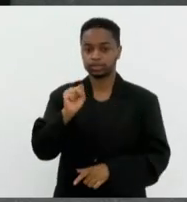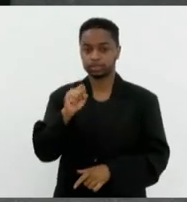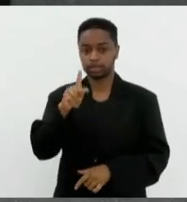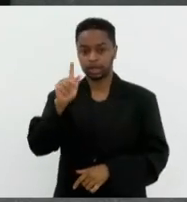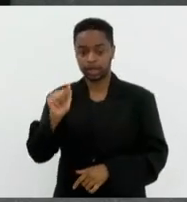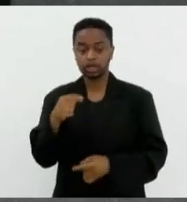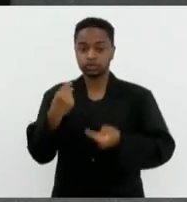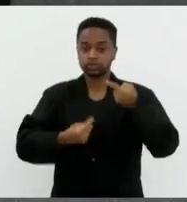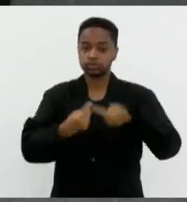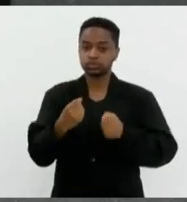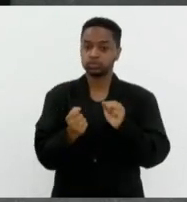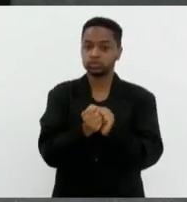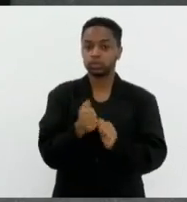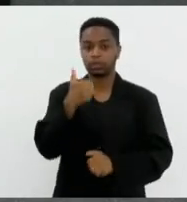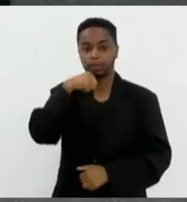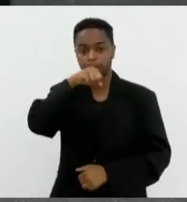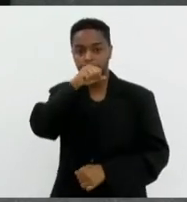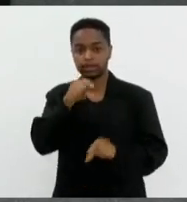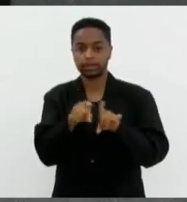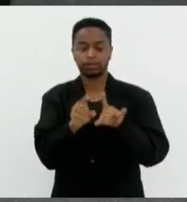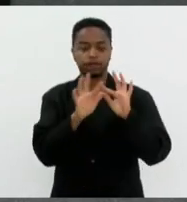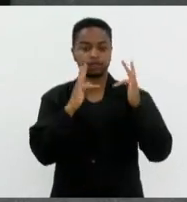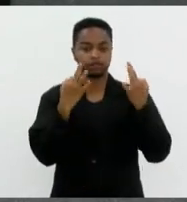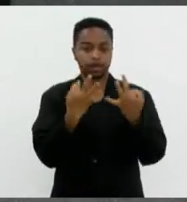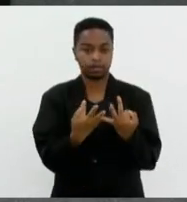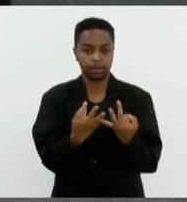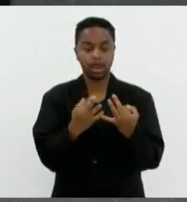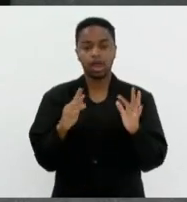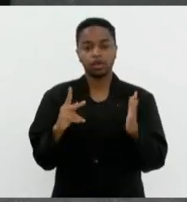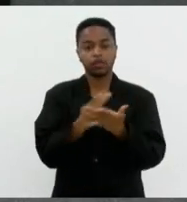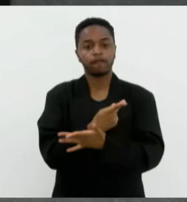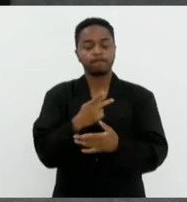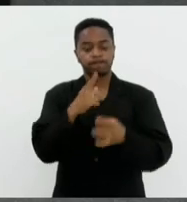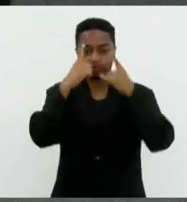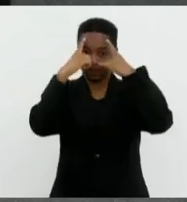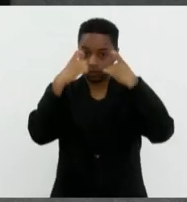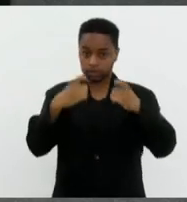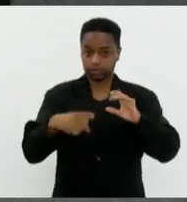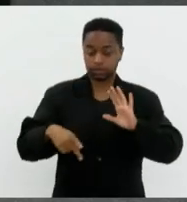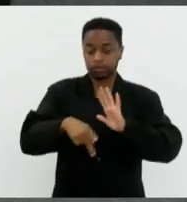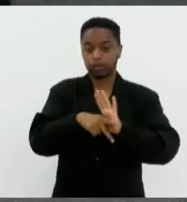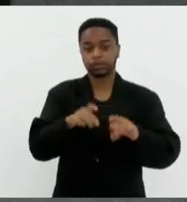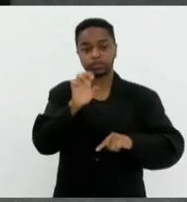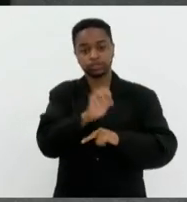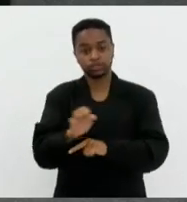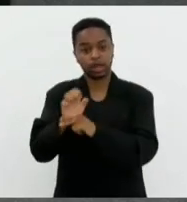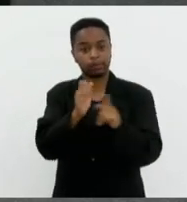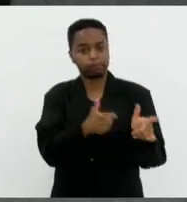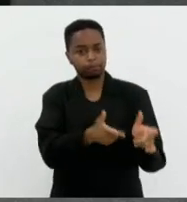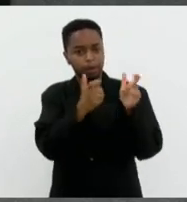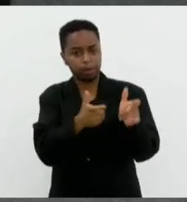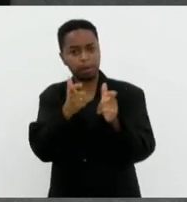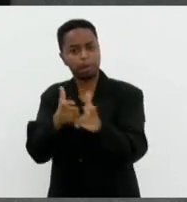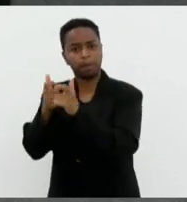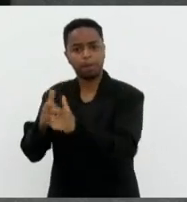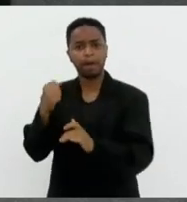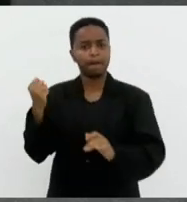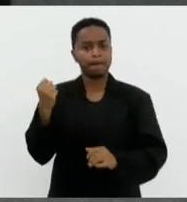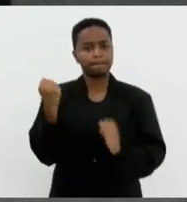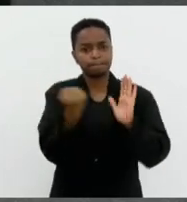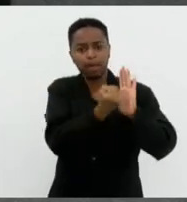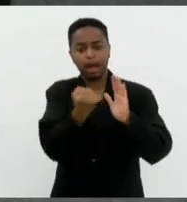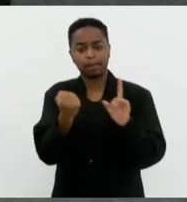com mães e familiares vítimas de violência do Estado, com o braço armado do Estado matando seus